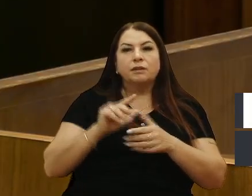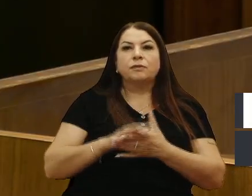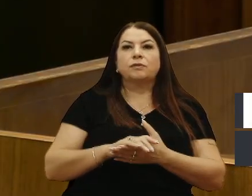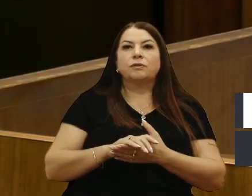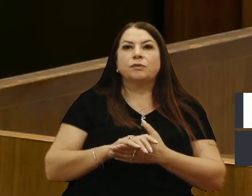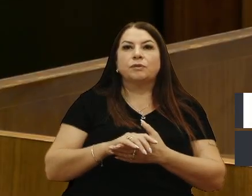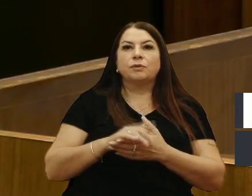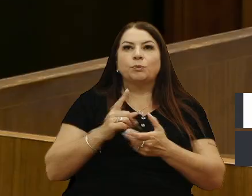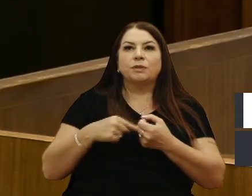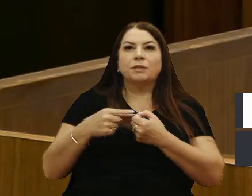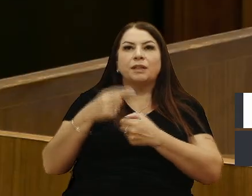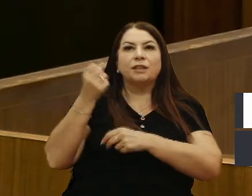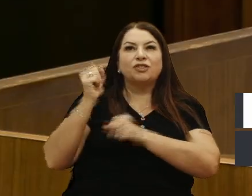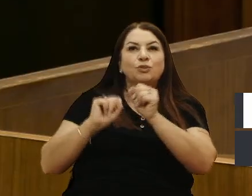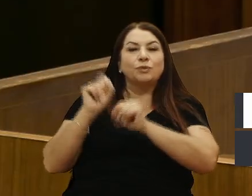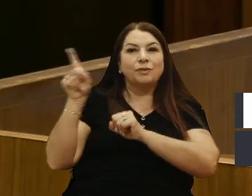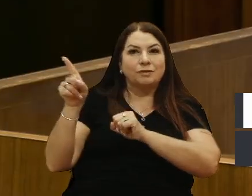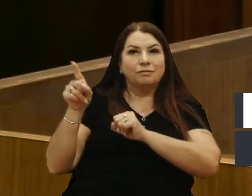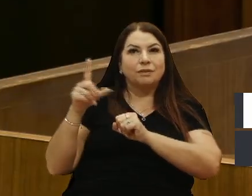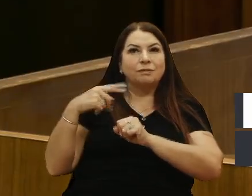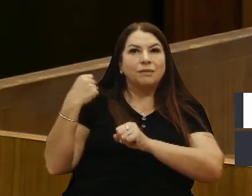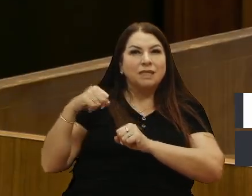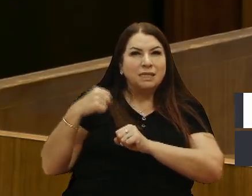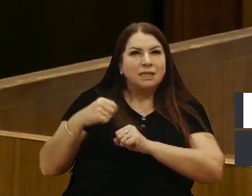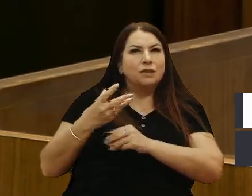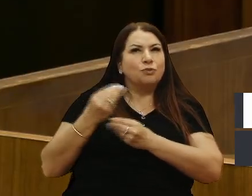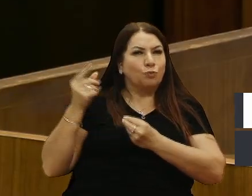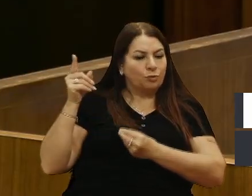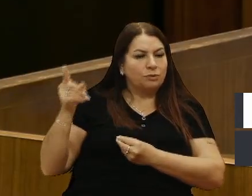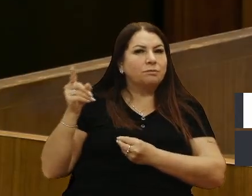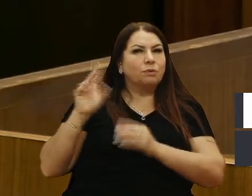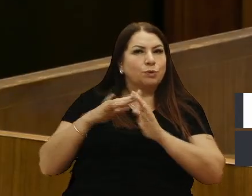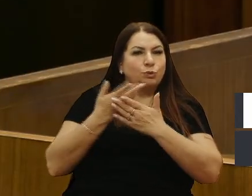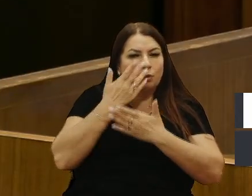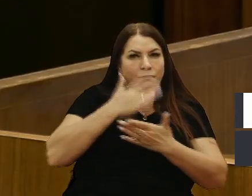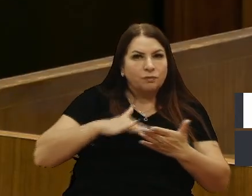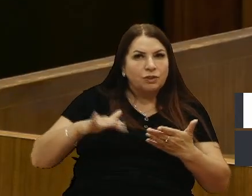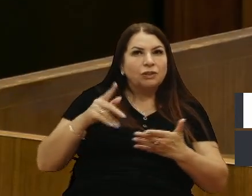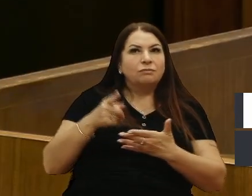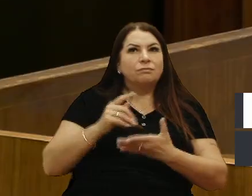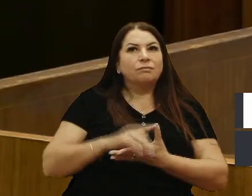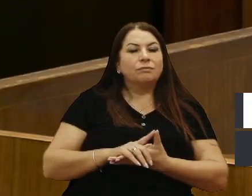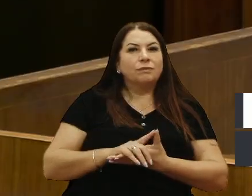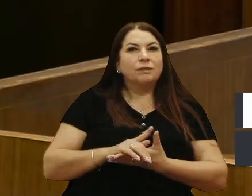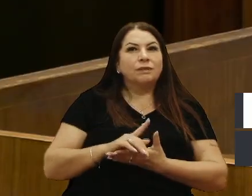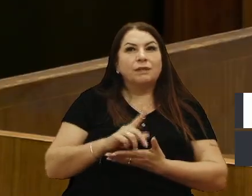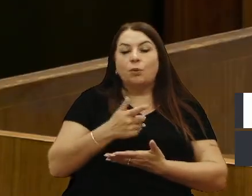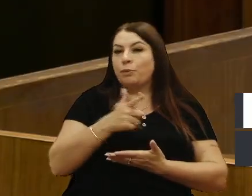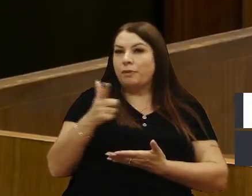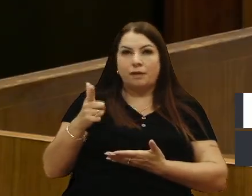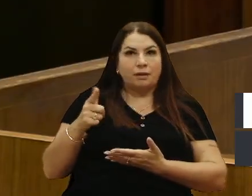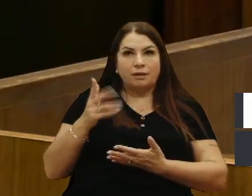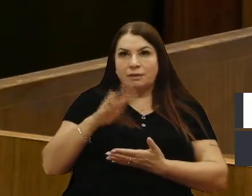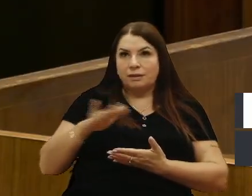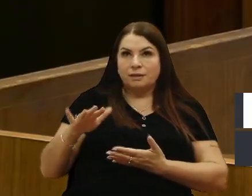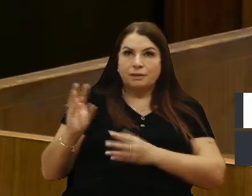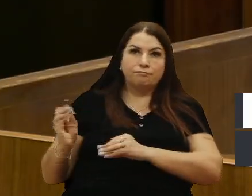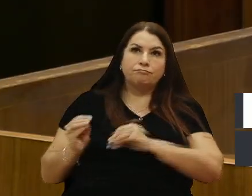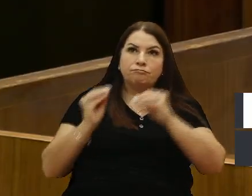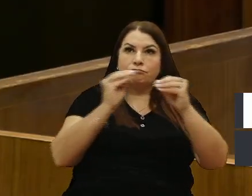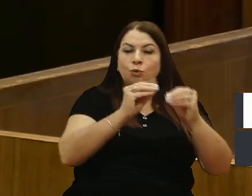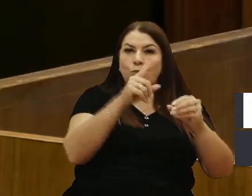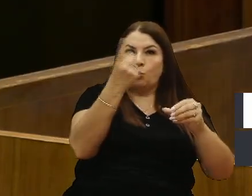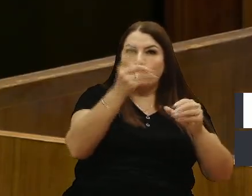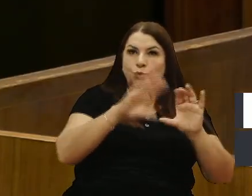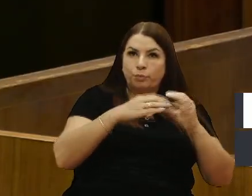o Cidade Industrial. Tem uma necessidade muito grande de uma escola de educação infantil. Não há. Hoje as crianças precisam sair para